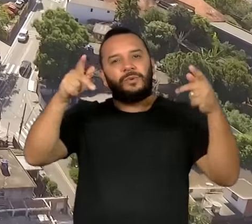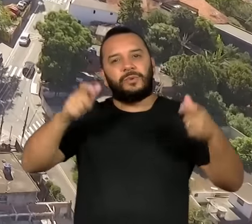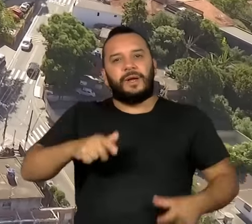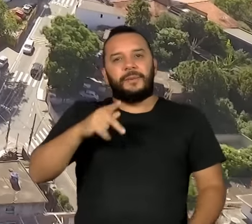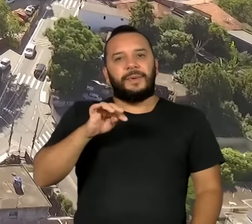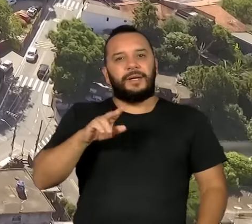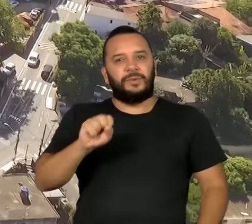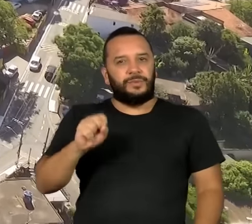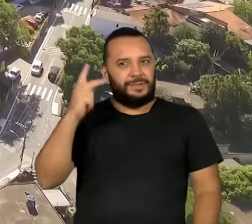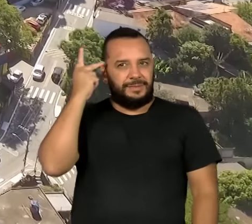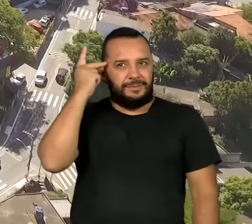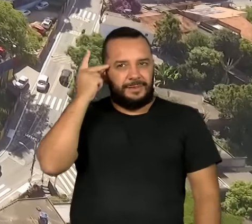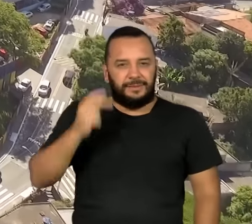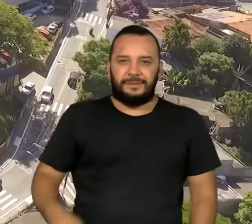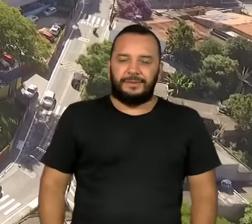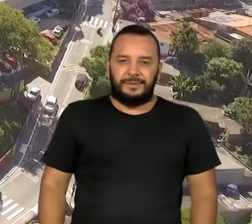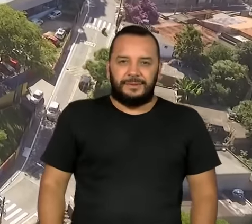São Paulo.